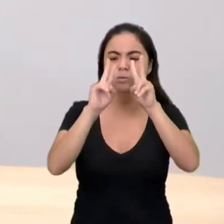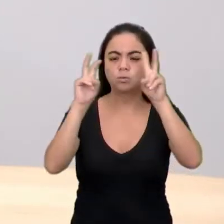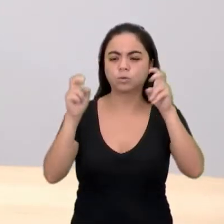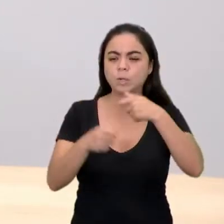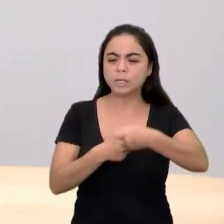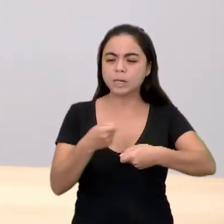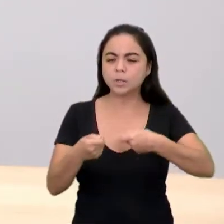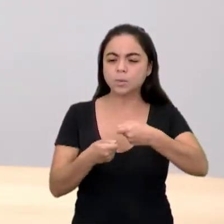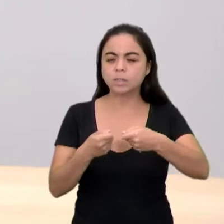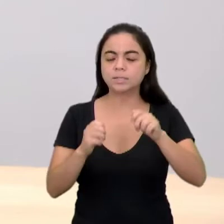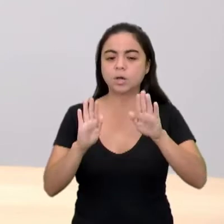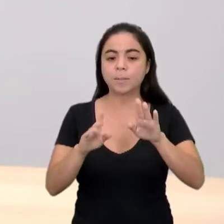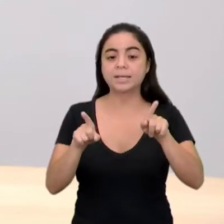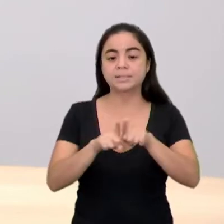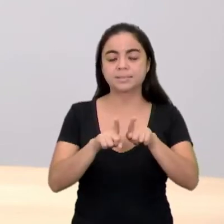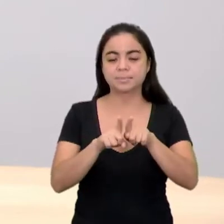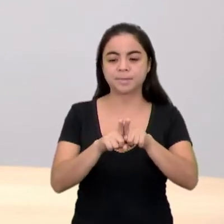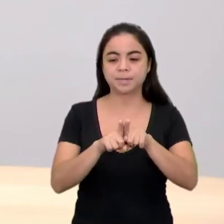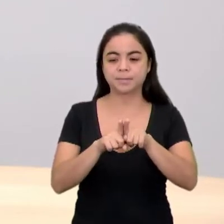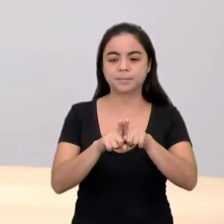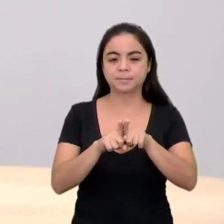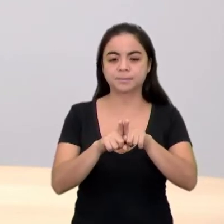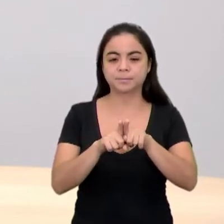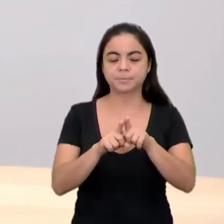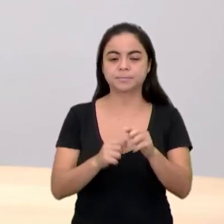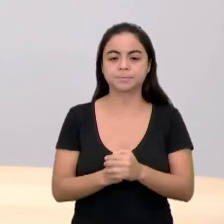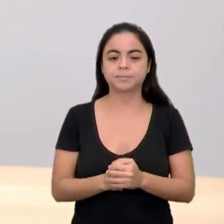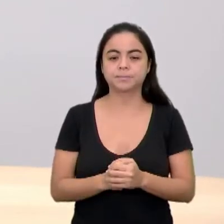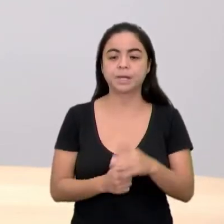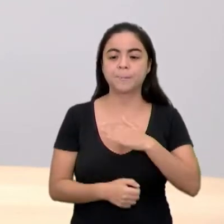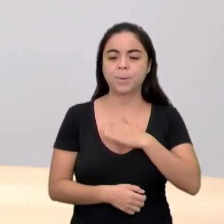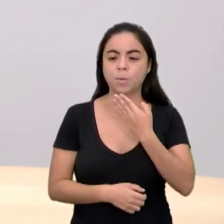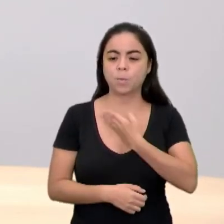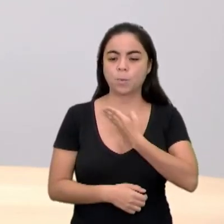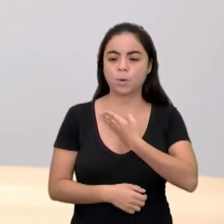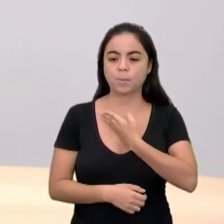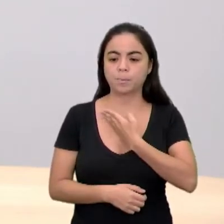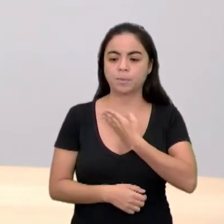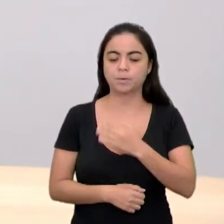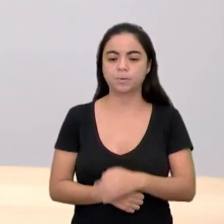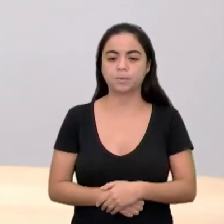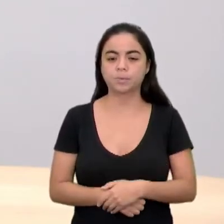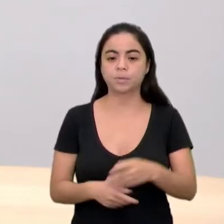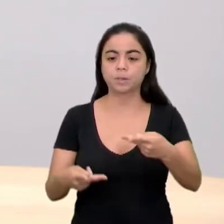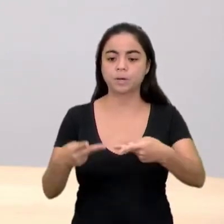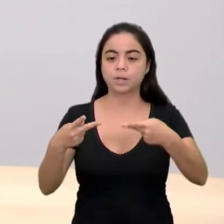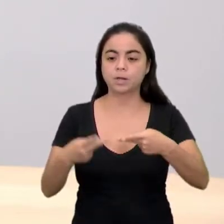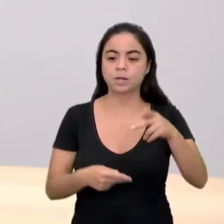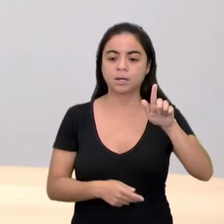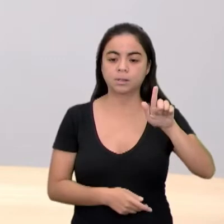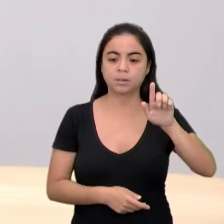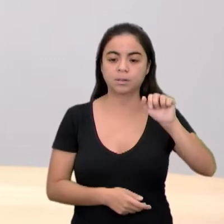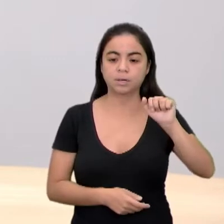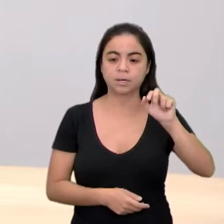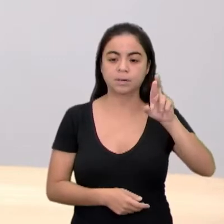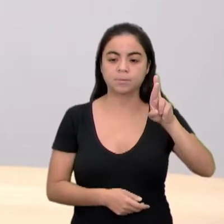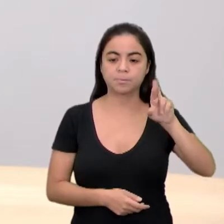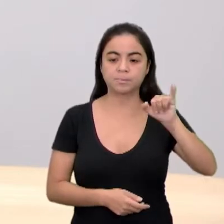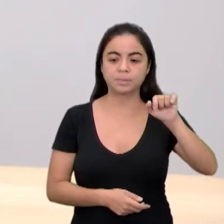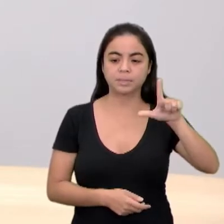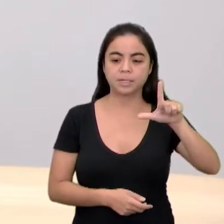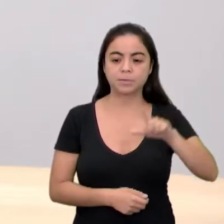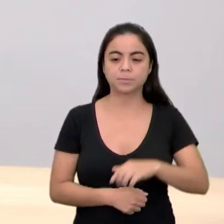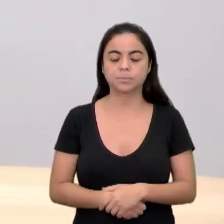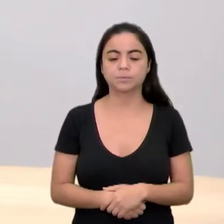mídia, mas também falar sobre isso, eu trouxe aqui o meu amigo, o Gabriel Renner, né, ele já